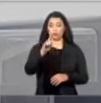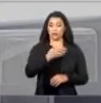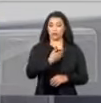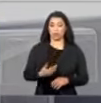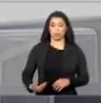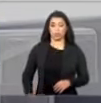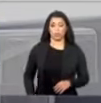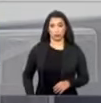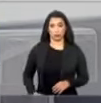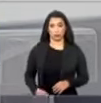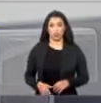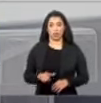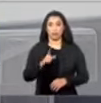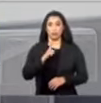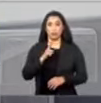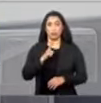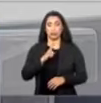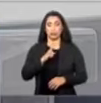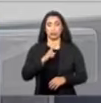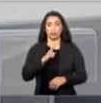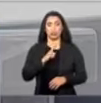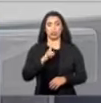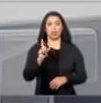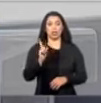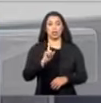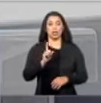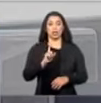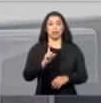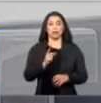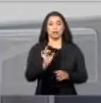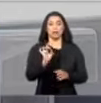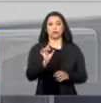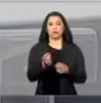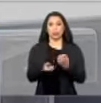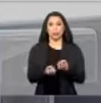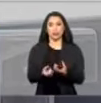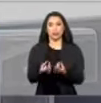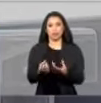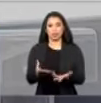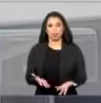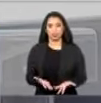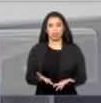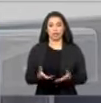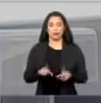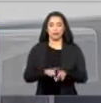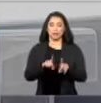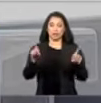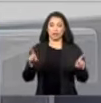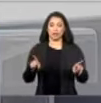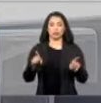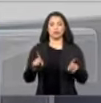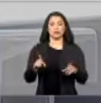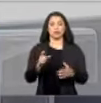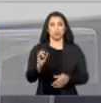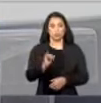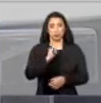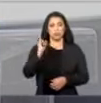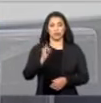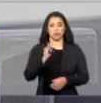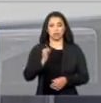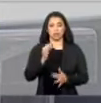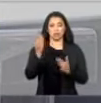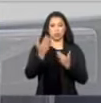se incumbia das atividades não comerciais, mas fundamentais para a sustentação da indústria. Em meados da